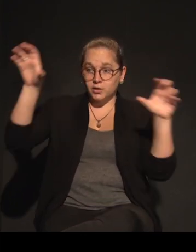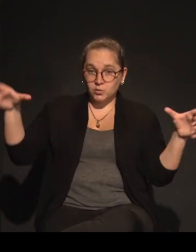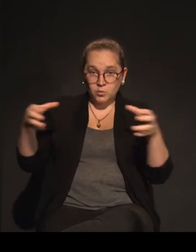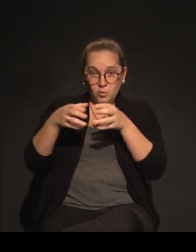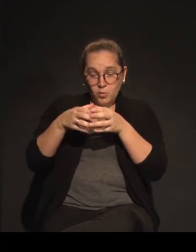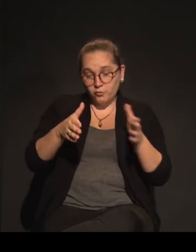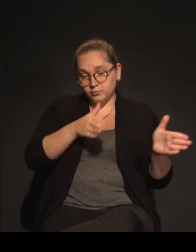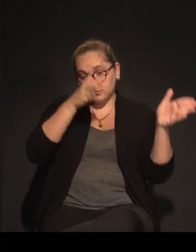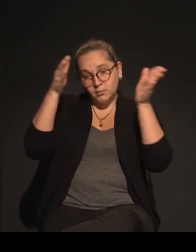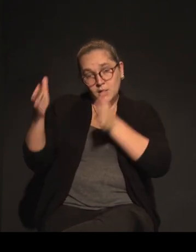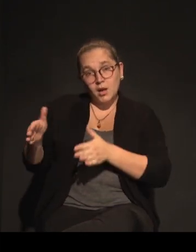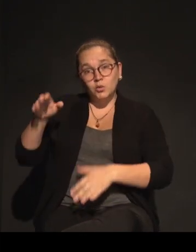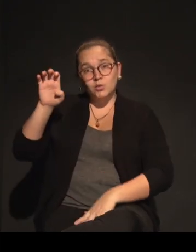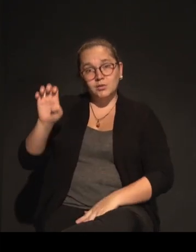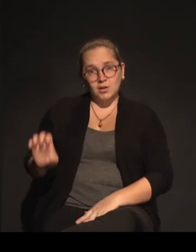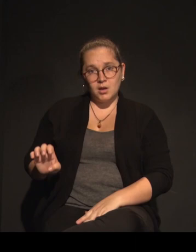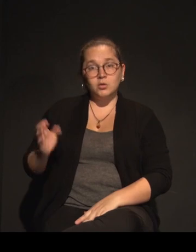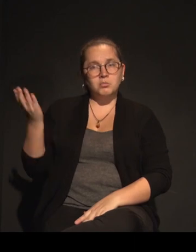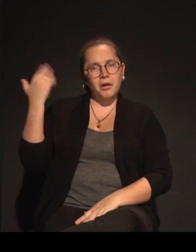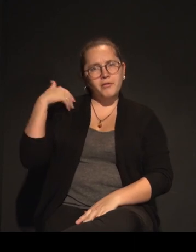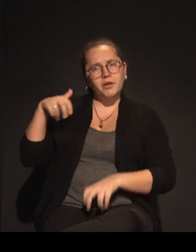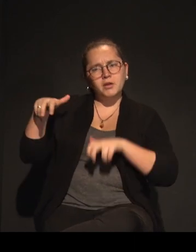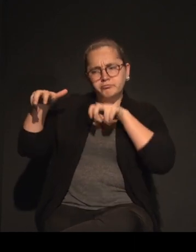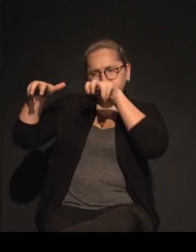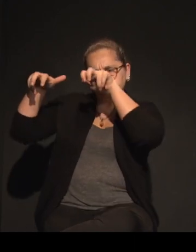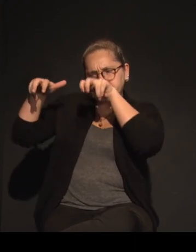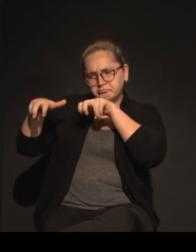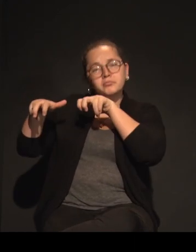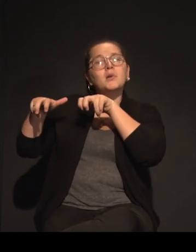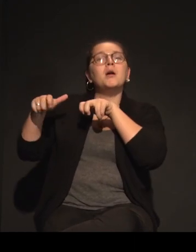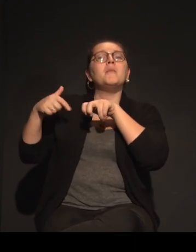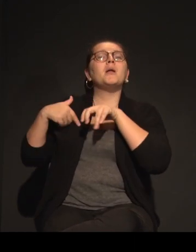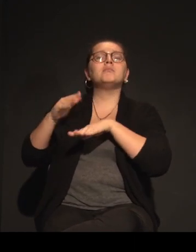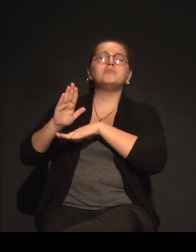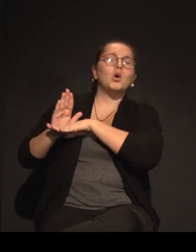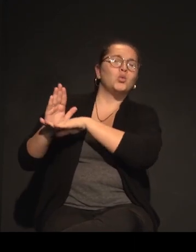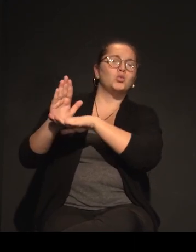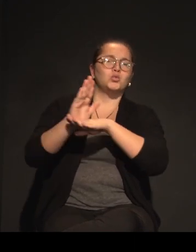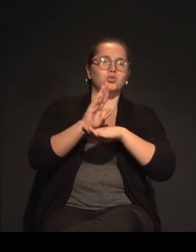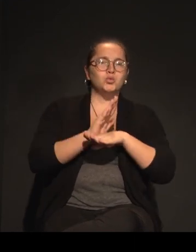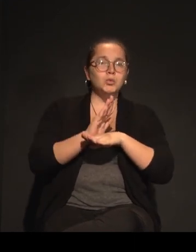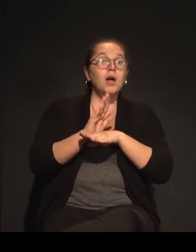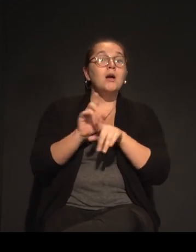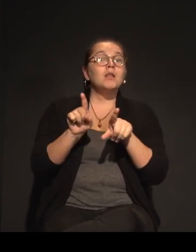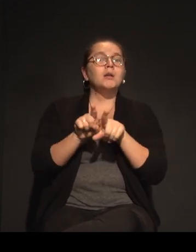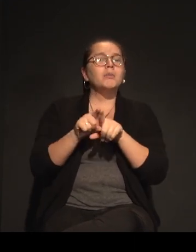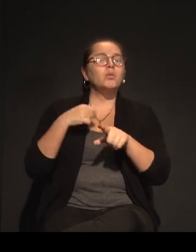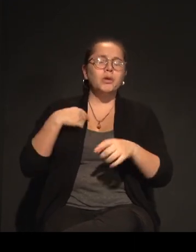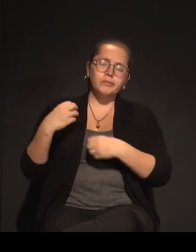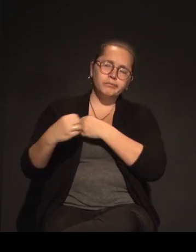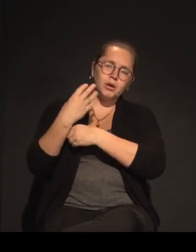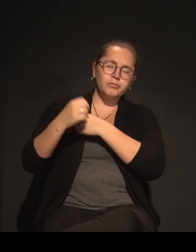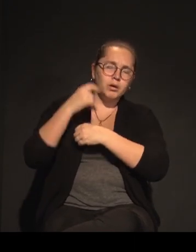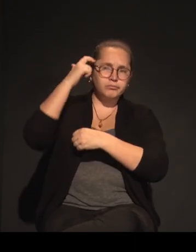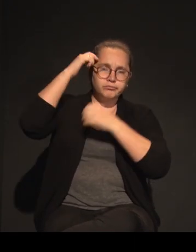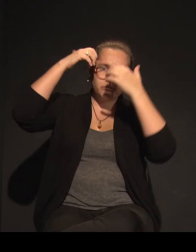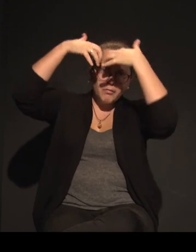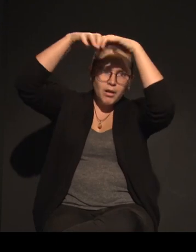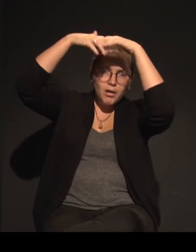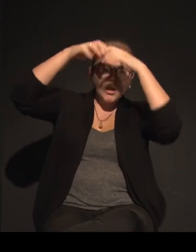esquerdo para que vem a sentar aqui para nos ajudar a pensar o mundo